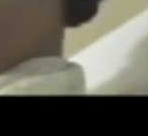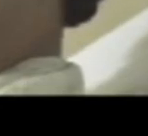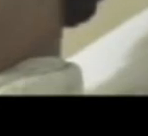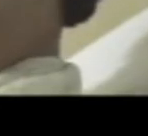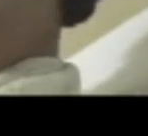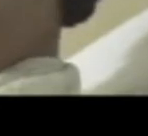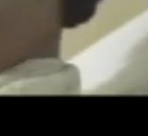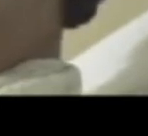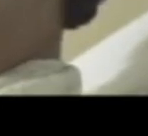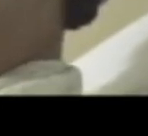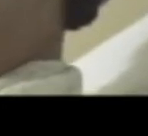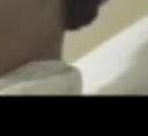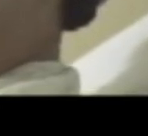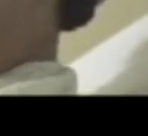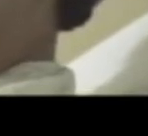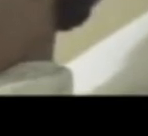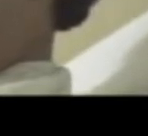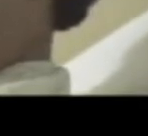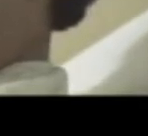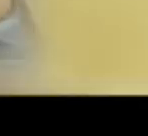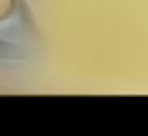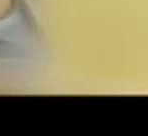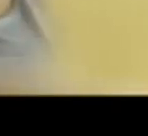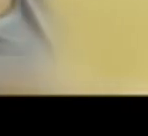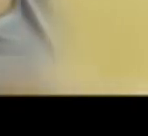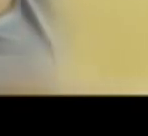Meu coração,